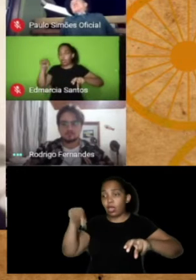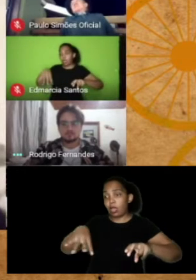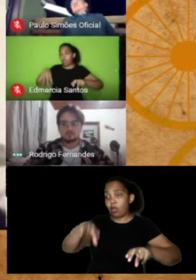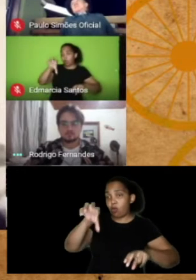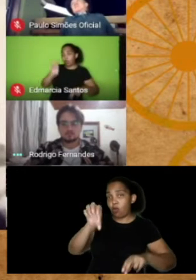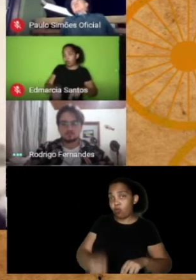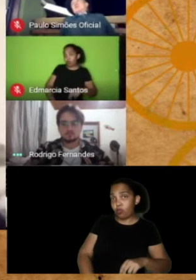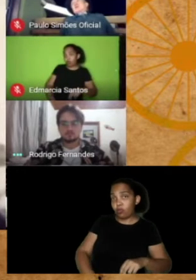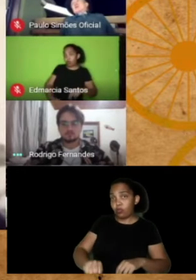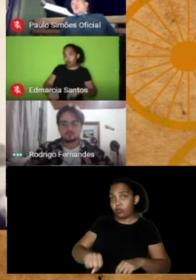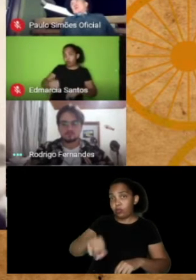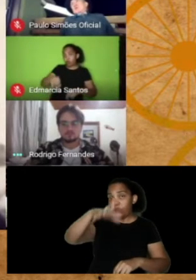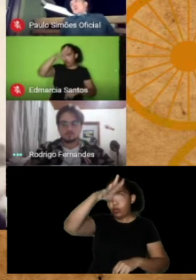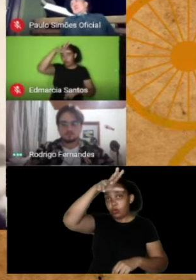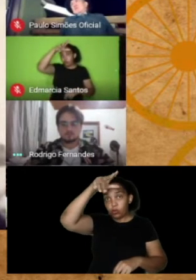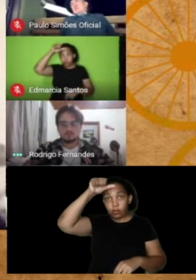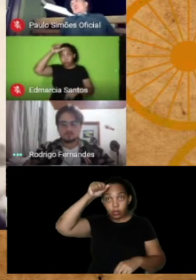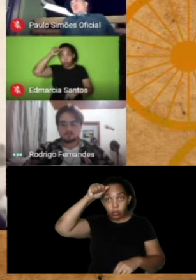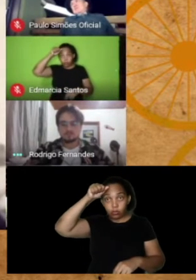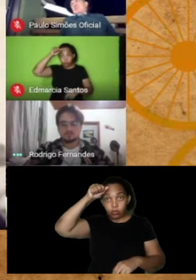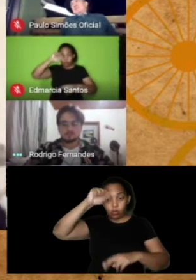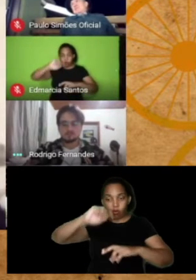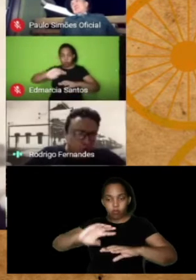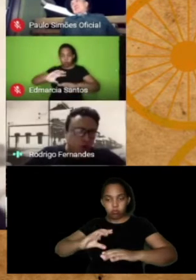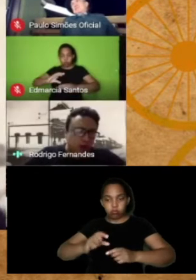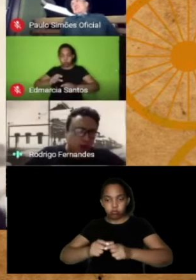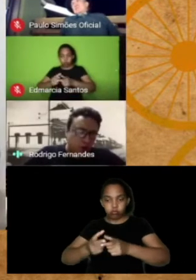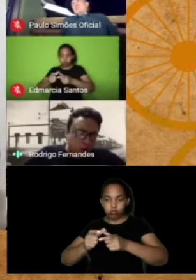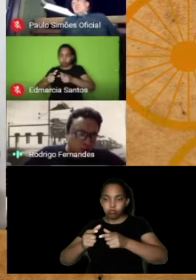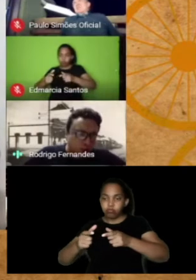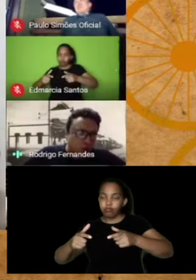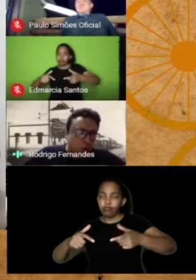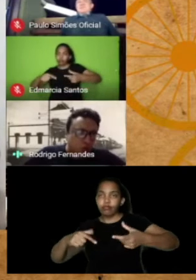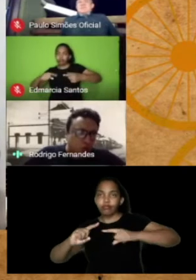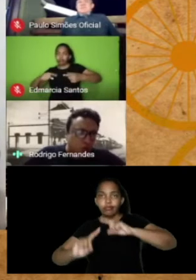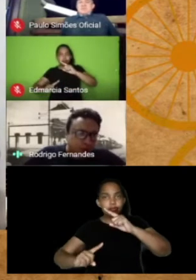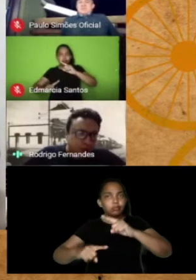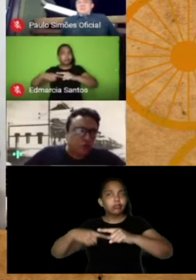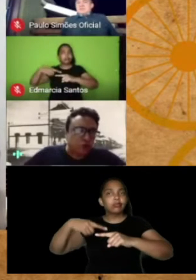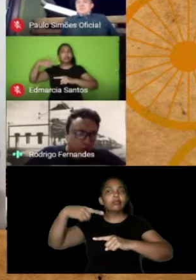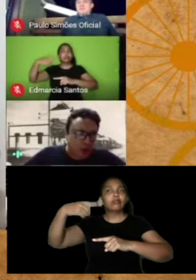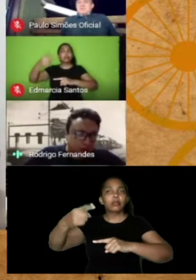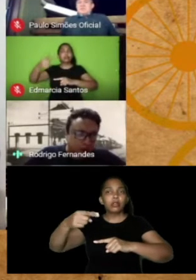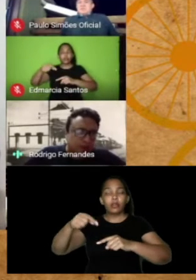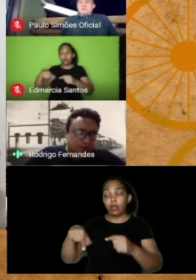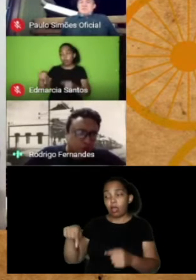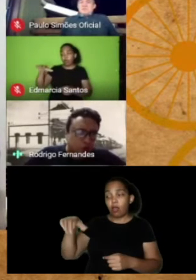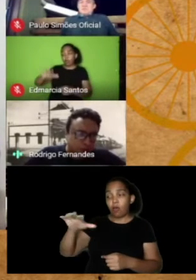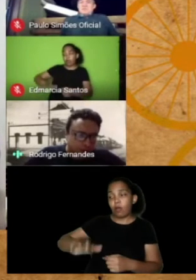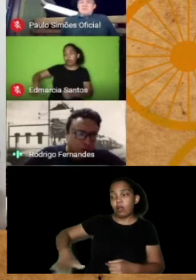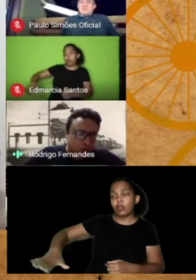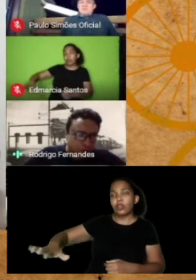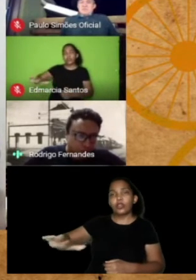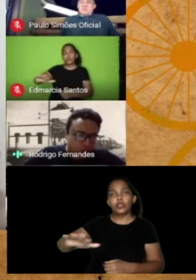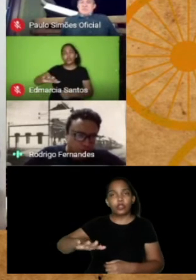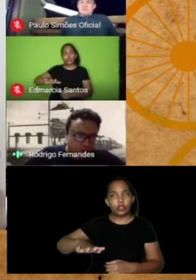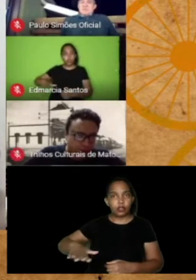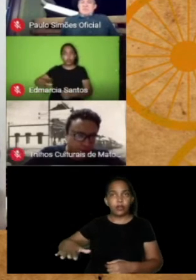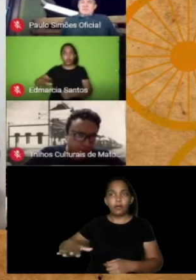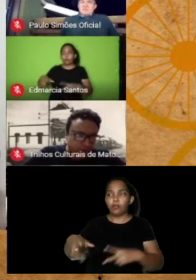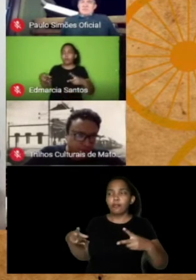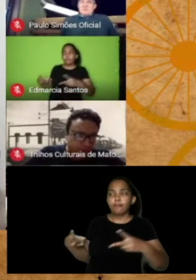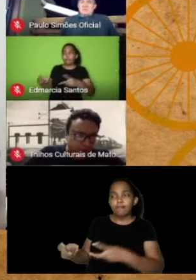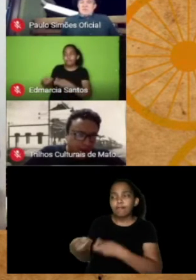se desenvolve e também ele se configura como uma região sólida através do escoamento econômico.